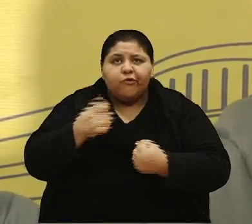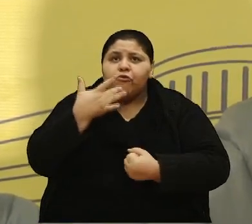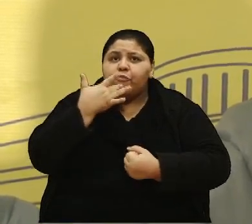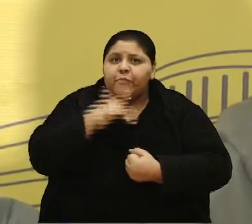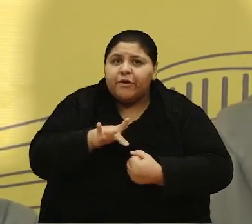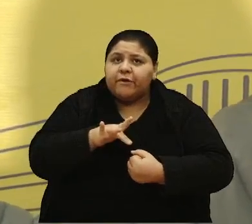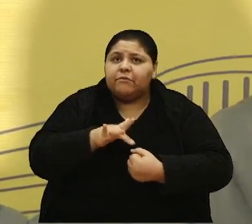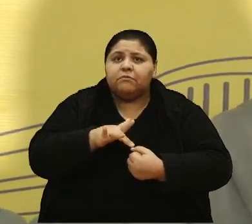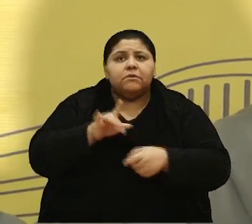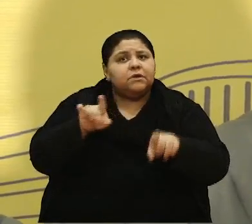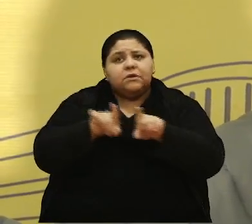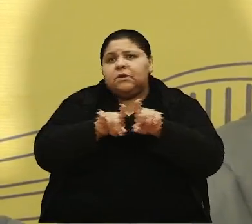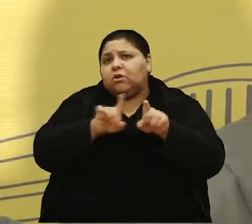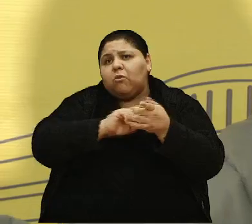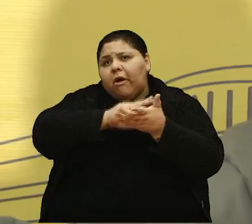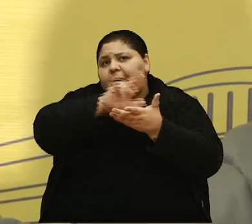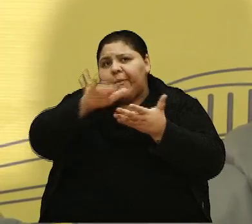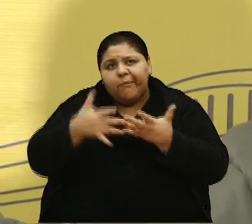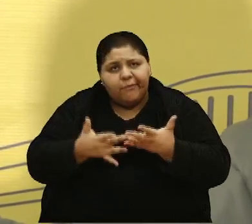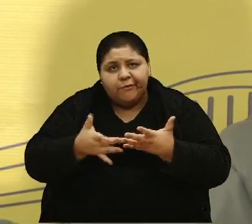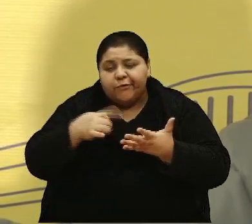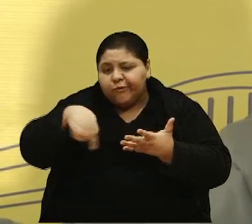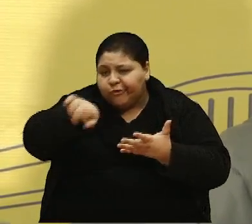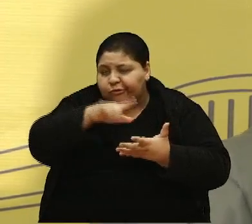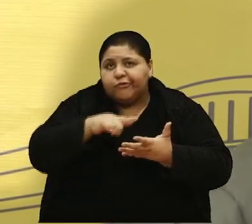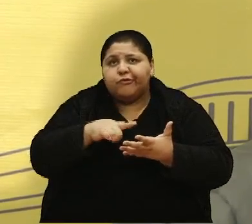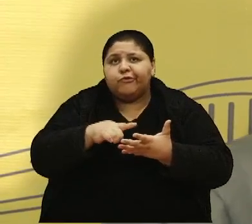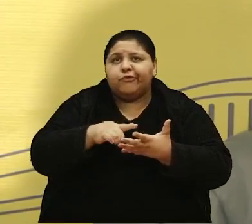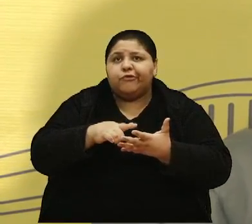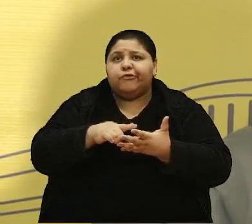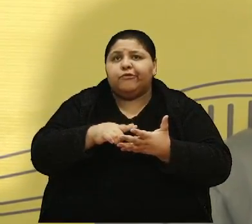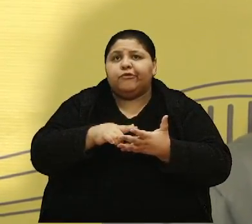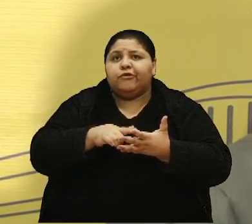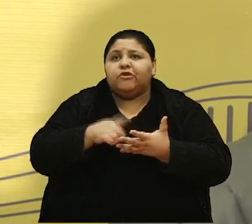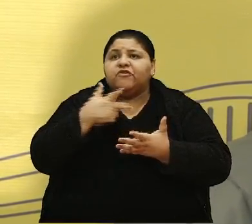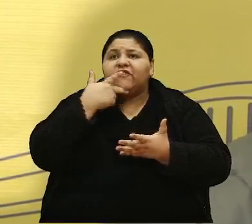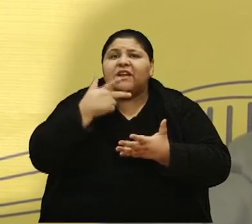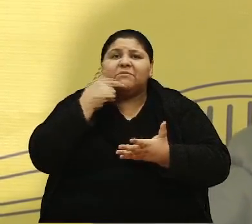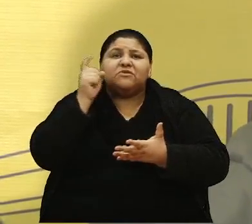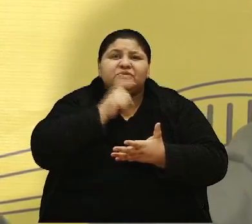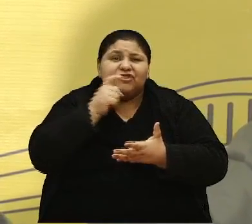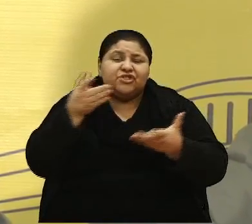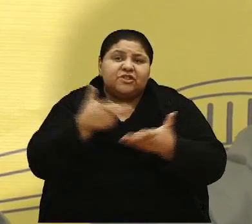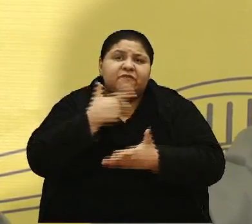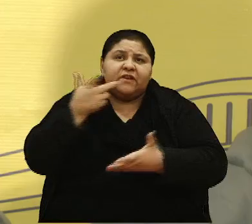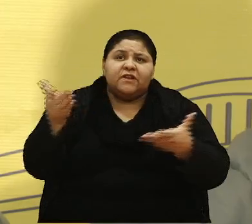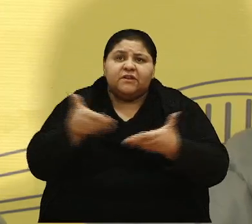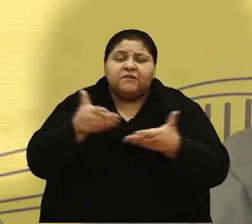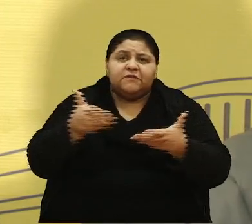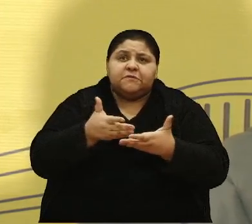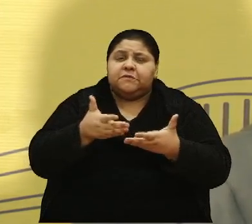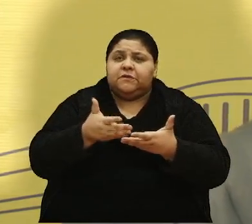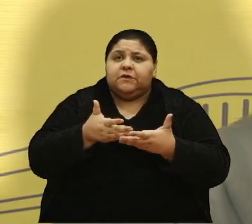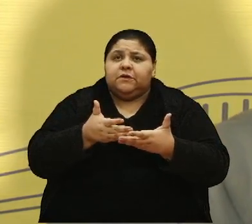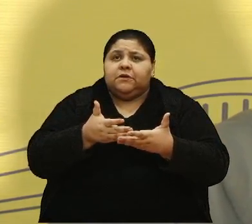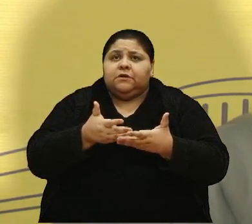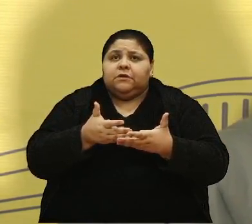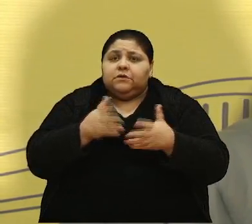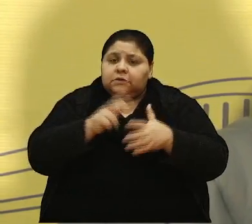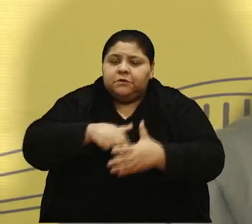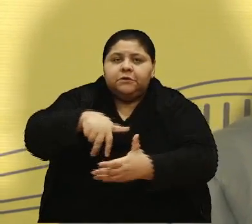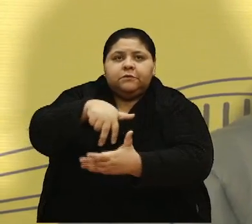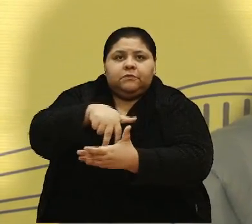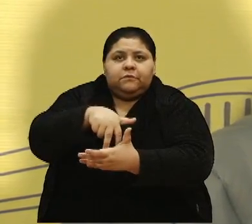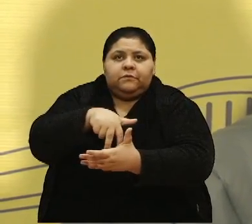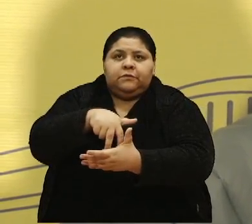assim sucessivamente, né? Porque nós escalamos às vezes em inverdades e já que foi dito hoje, foi mencionado aqui na tribuna, é